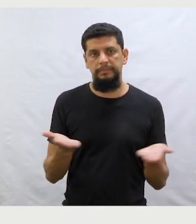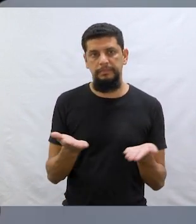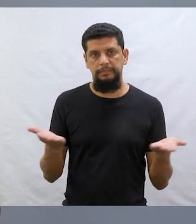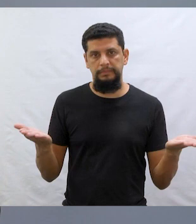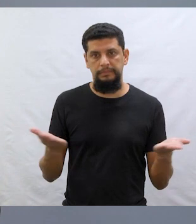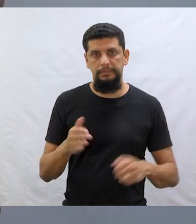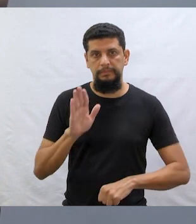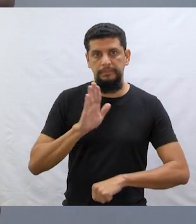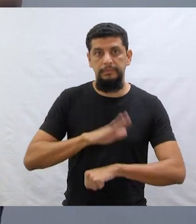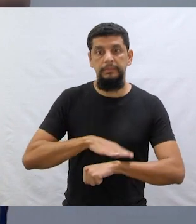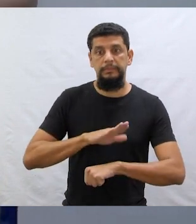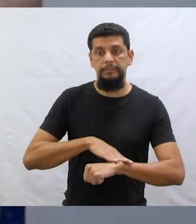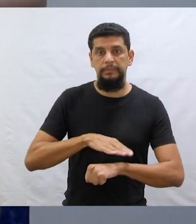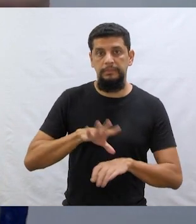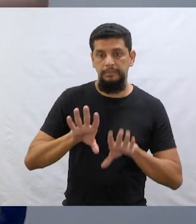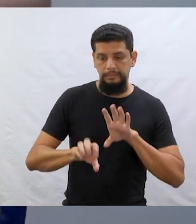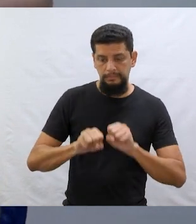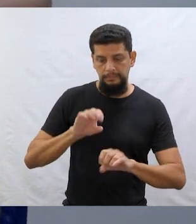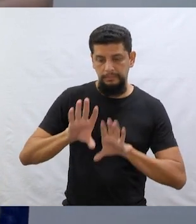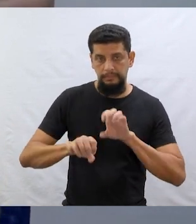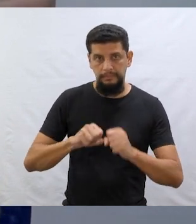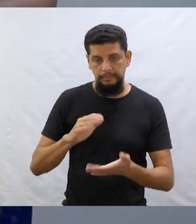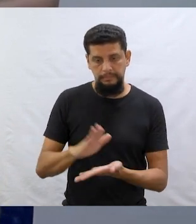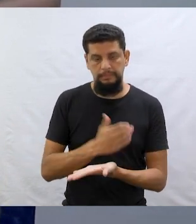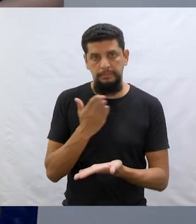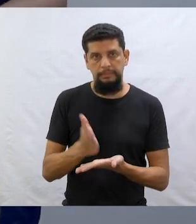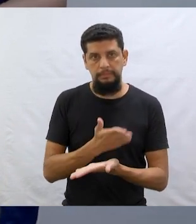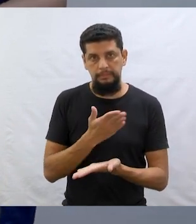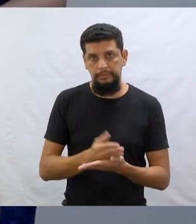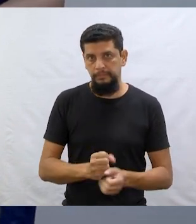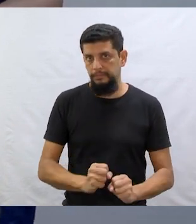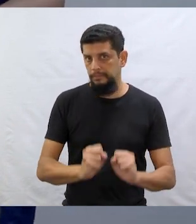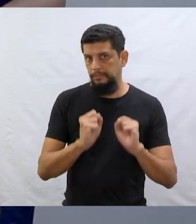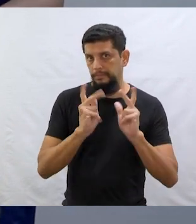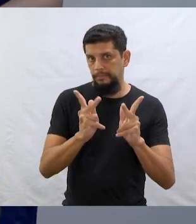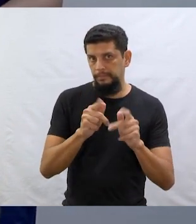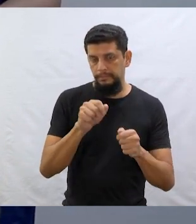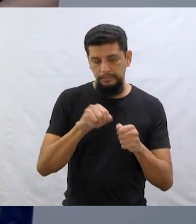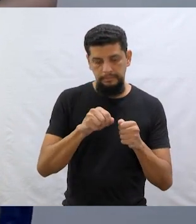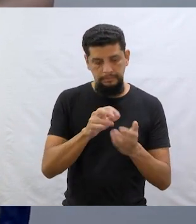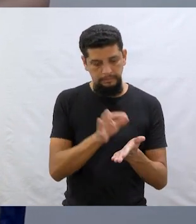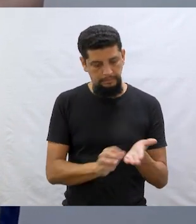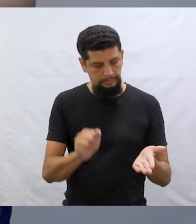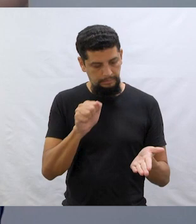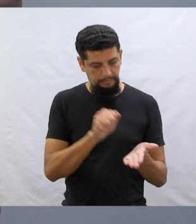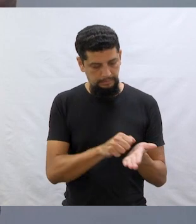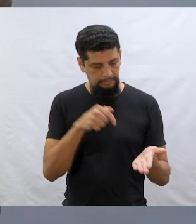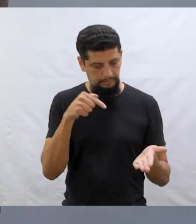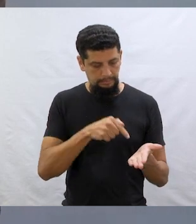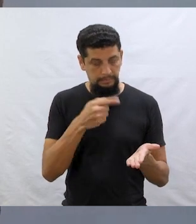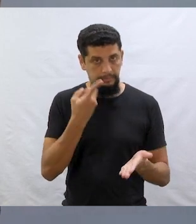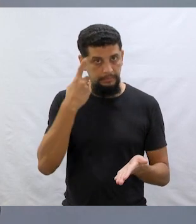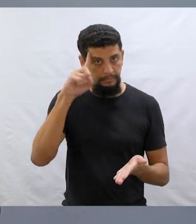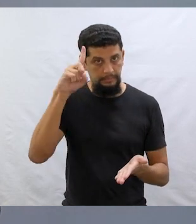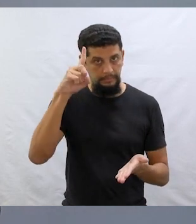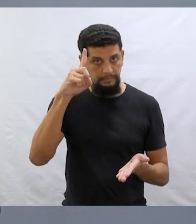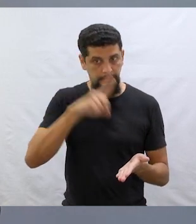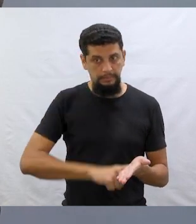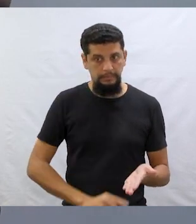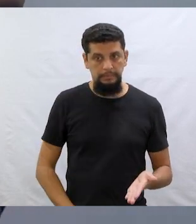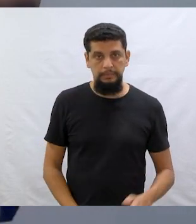agora é a hora de pegar o seu caderno, certo? Que você fez o registro da